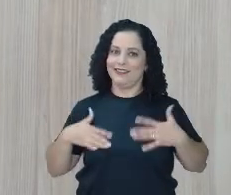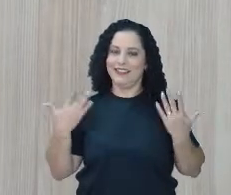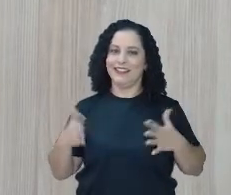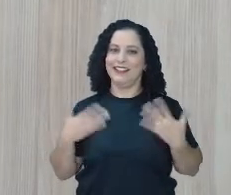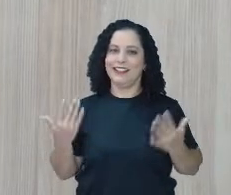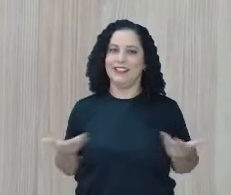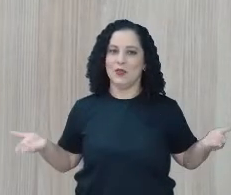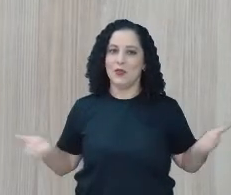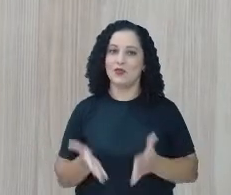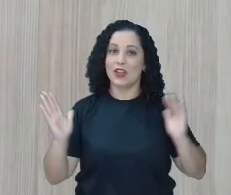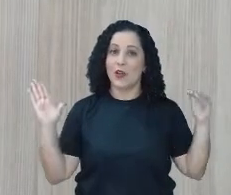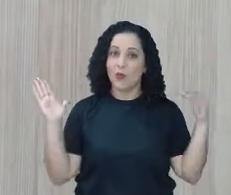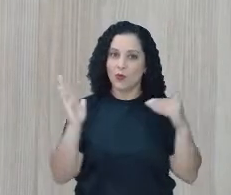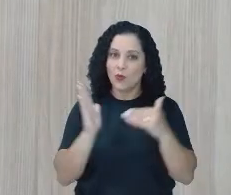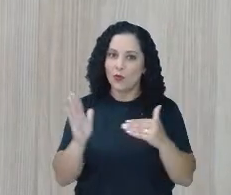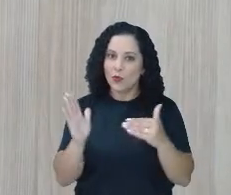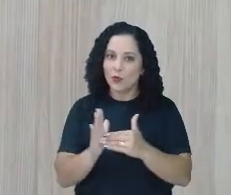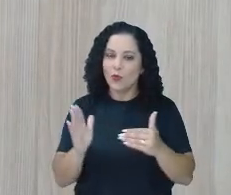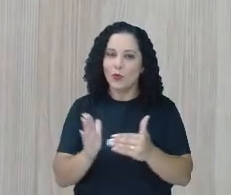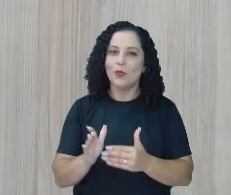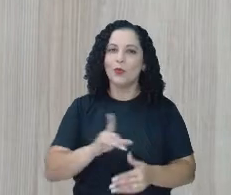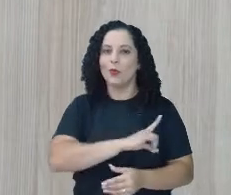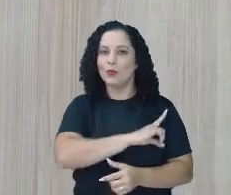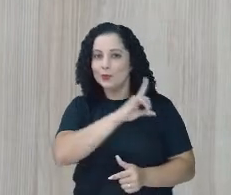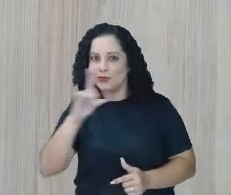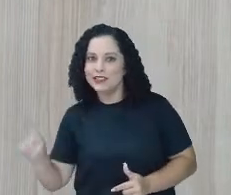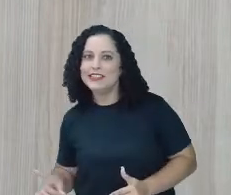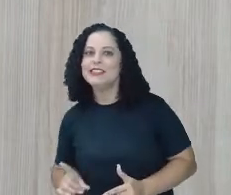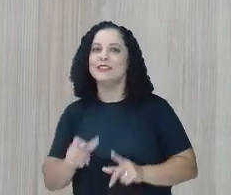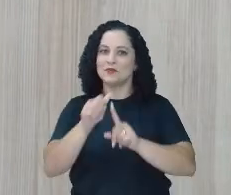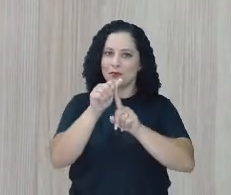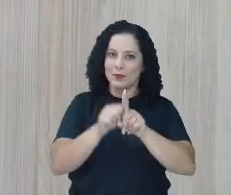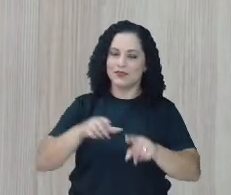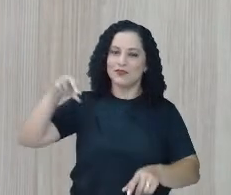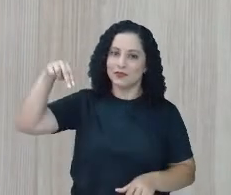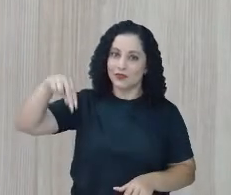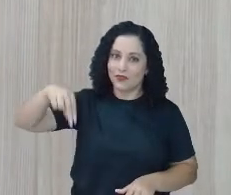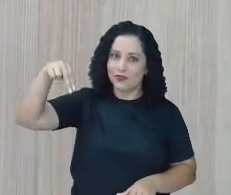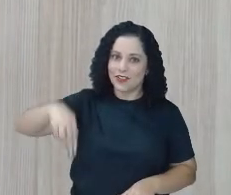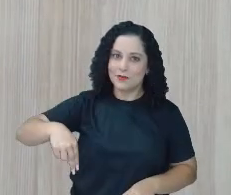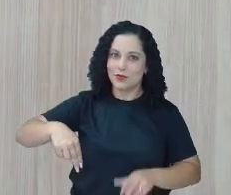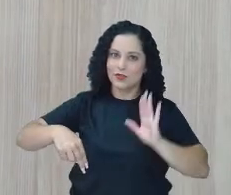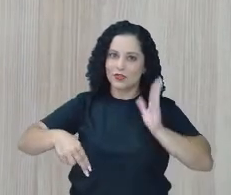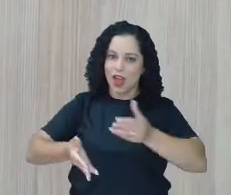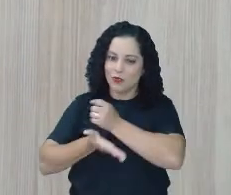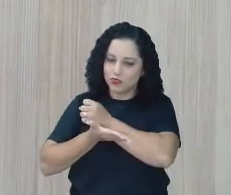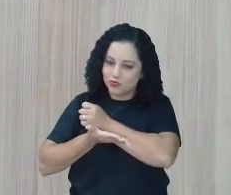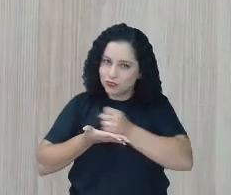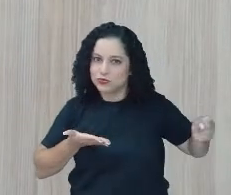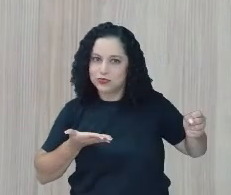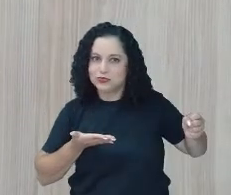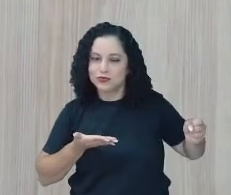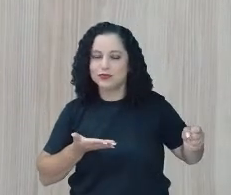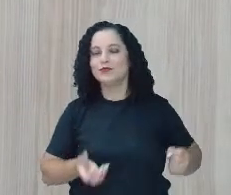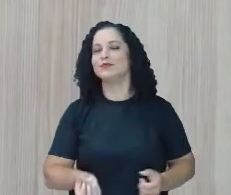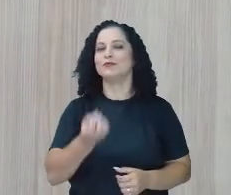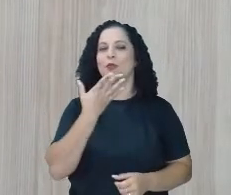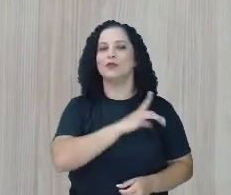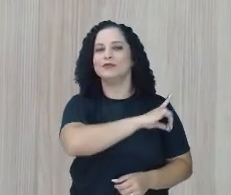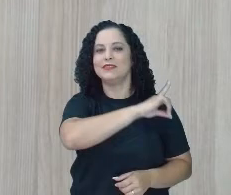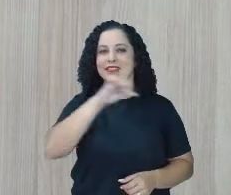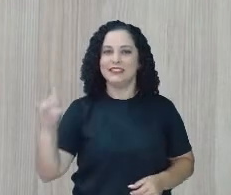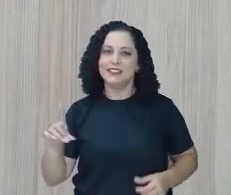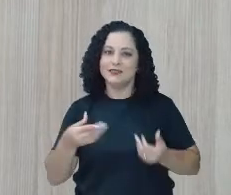o último dia do mês de novembro. Poxa! O ano passou ligeirão, hein? Então, bom dia a